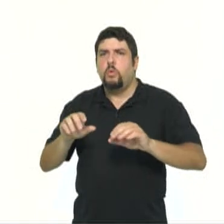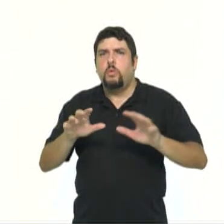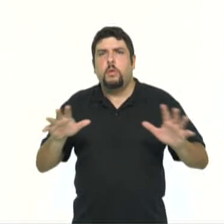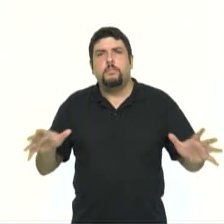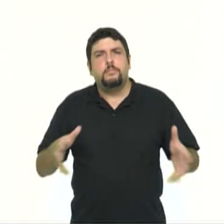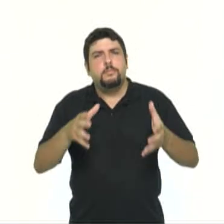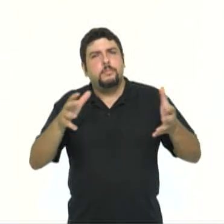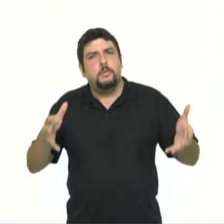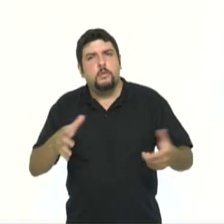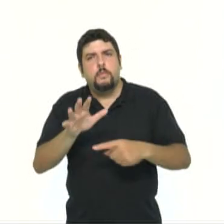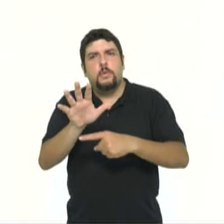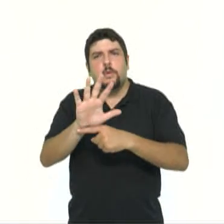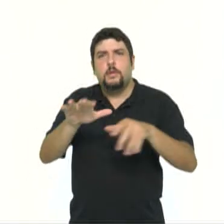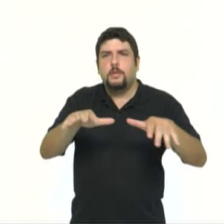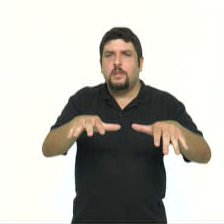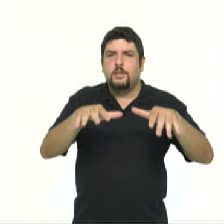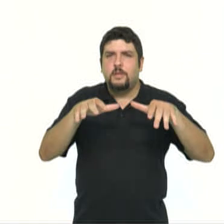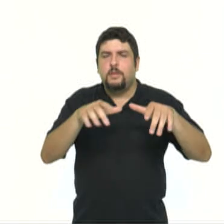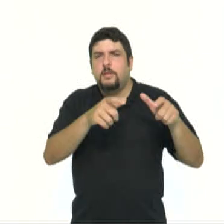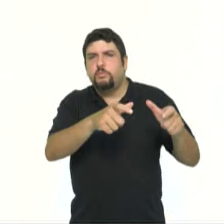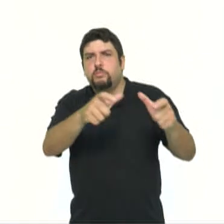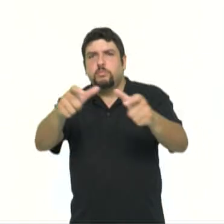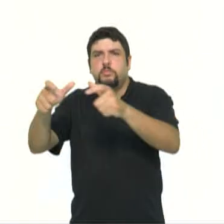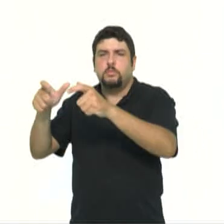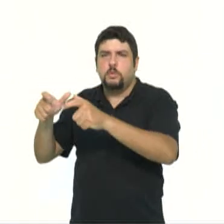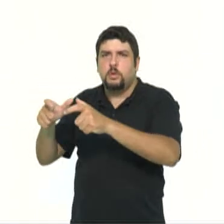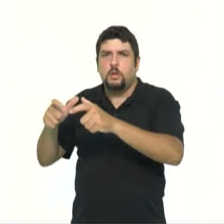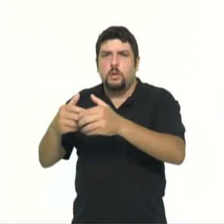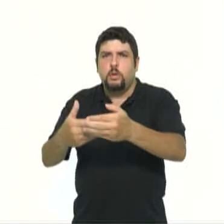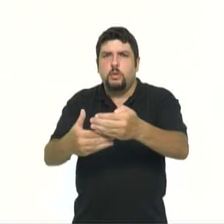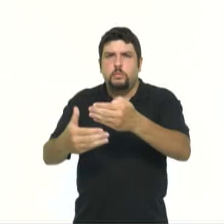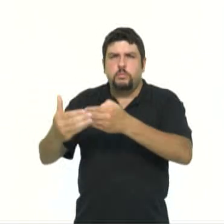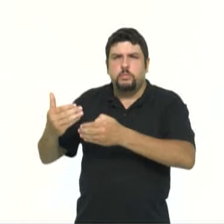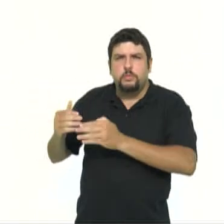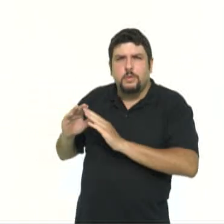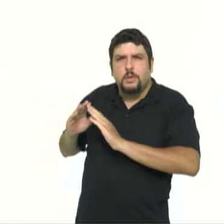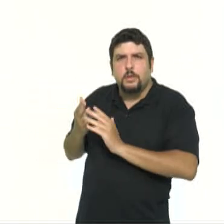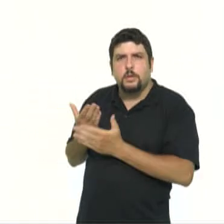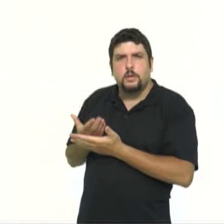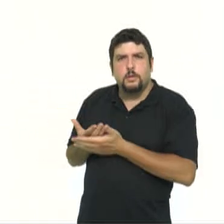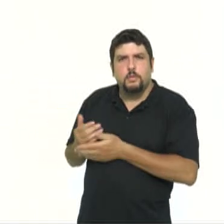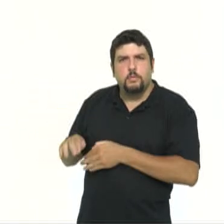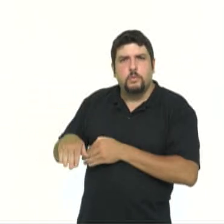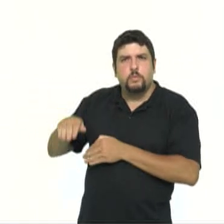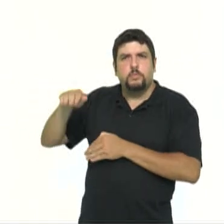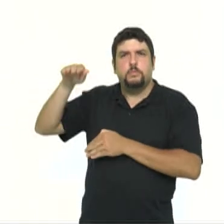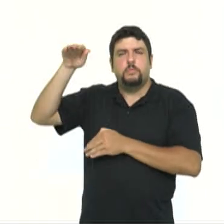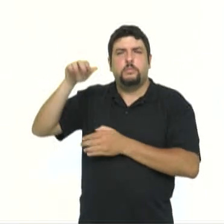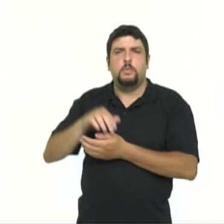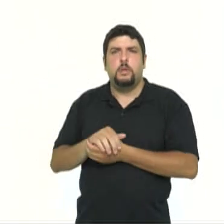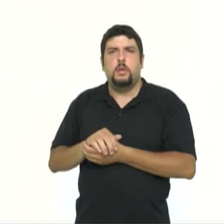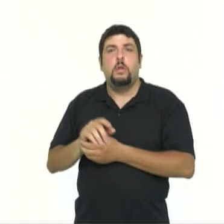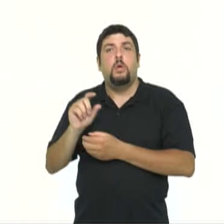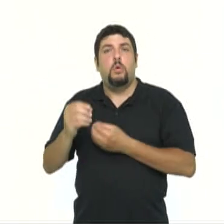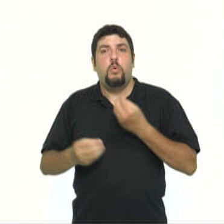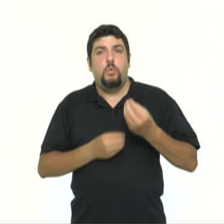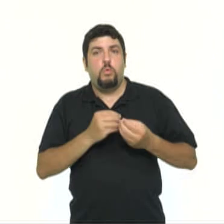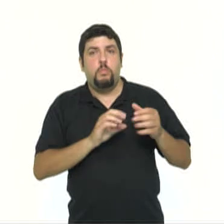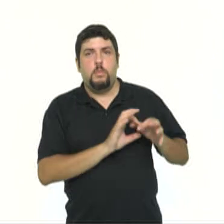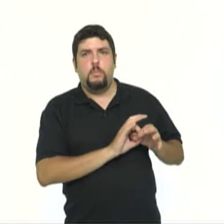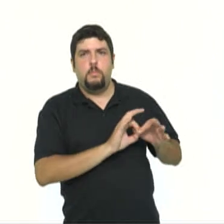cinemas locais, desde o início da vida escolar das crianças, mediante autorização